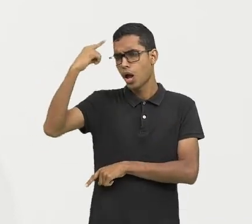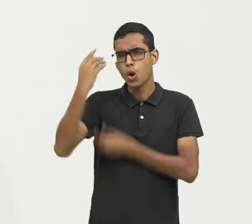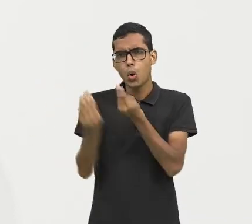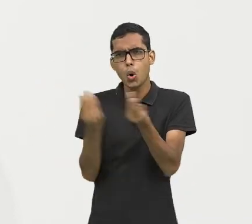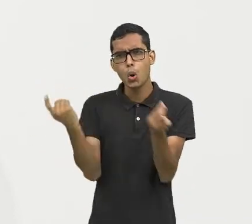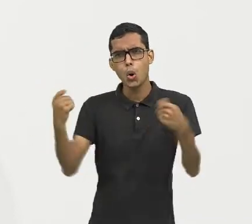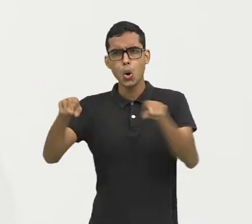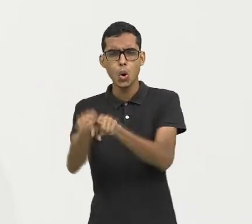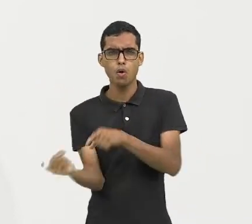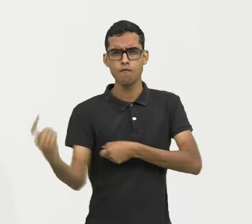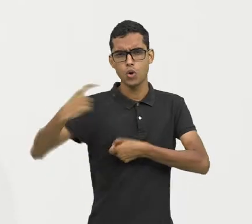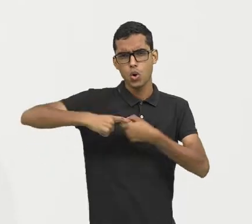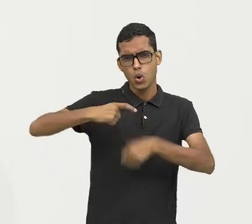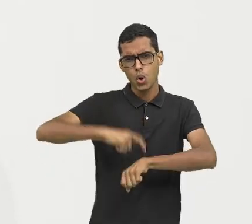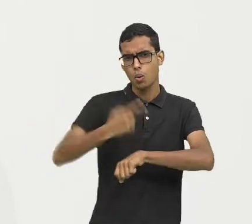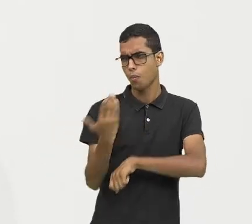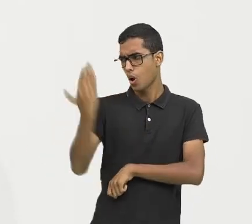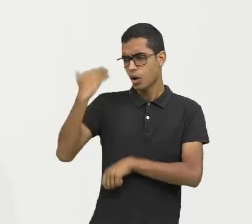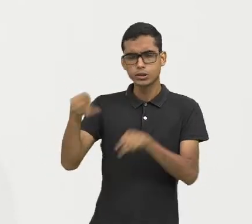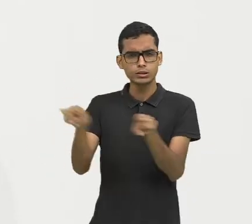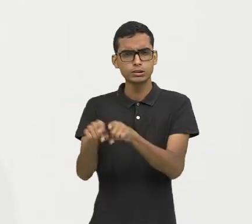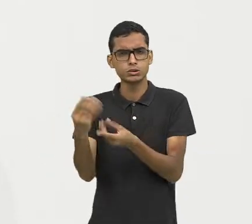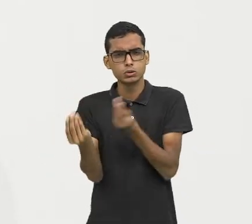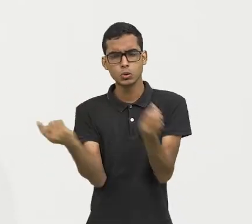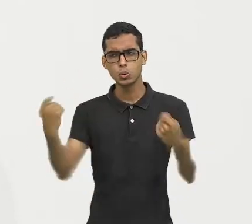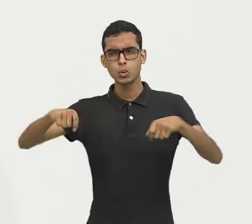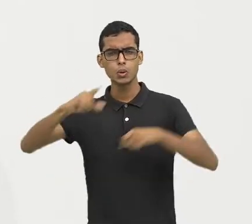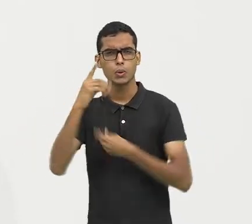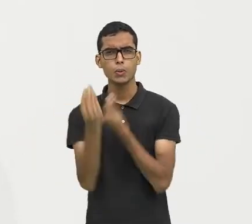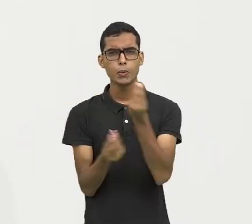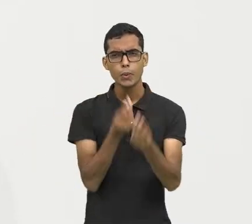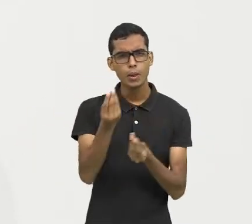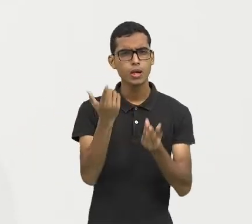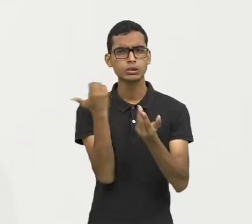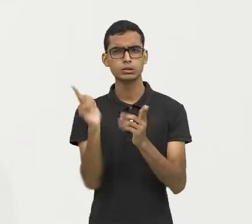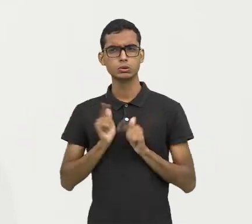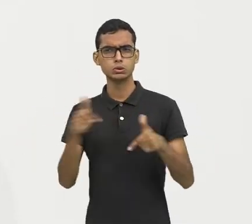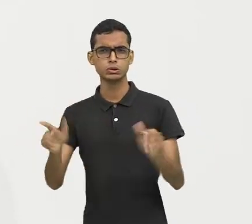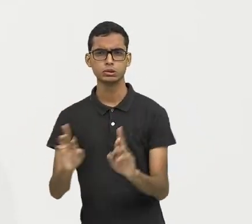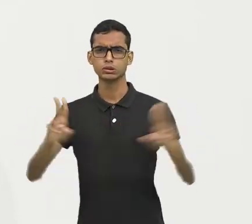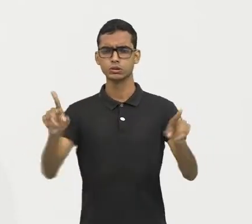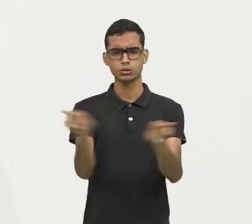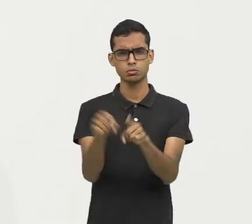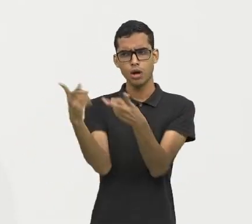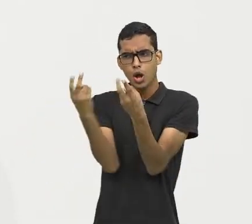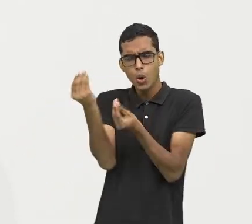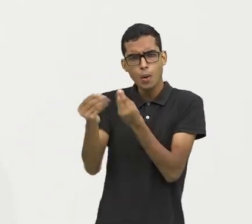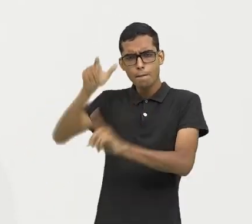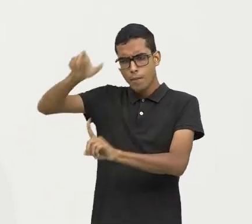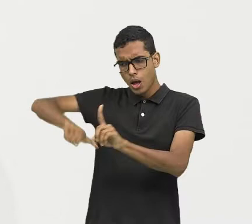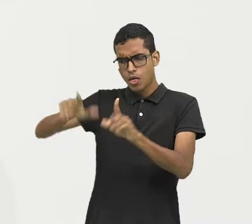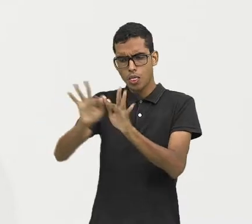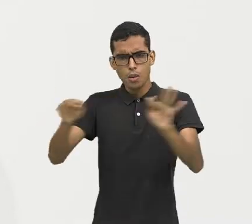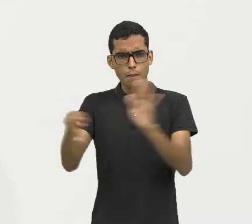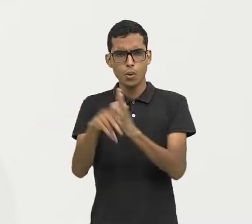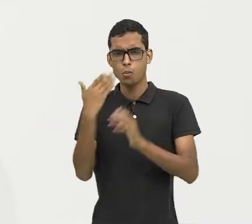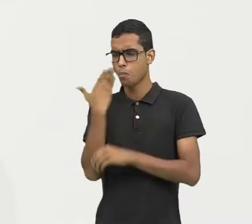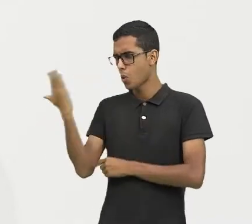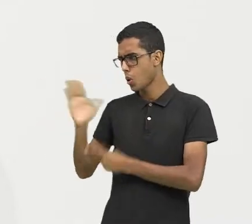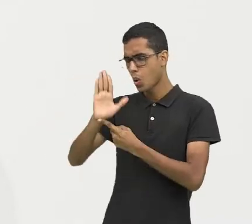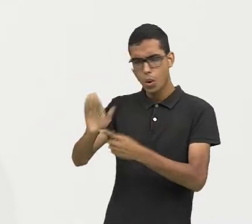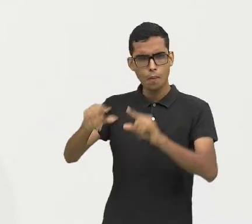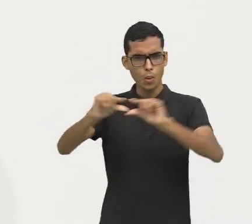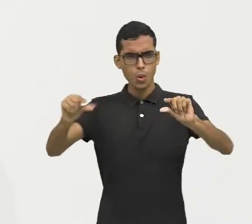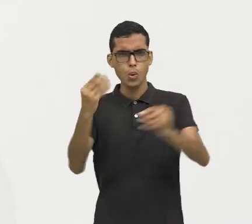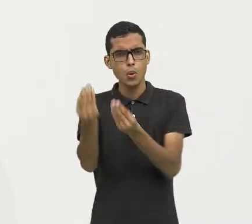pudesse voltar no tempo, se eu pudesse fazer algo diferente? Perceba que o eu lírico aqui neste ponto, neste